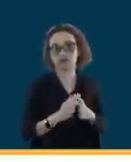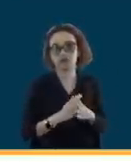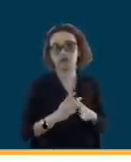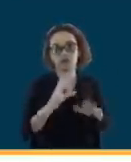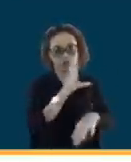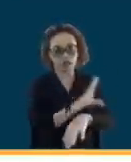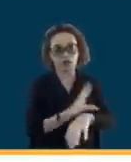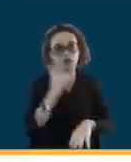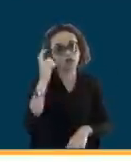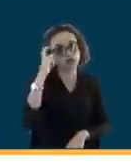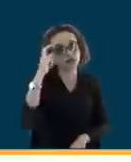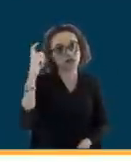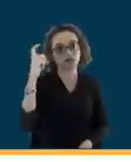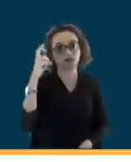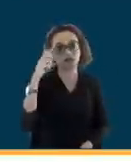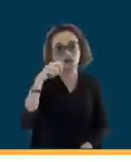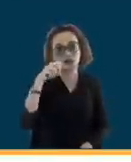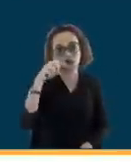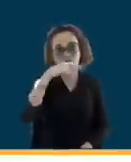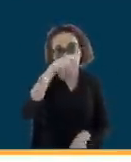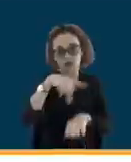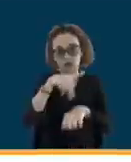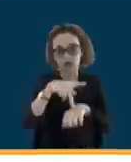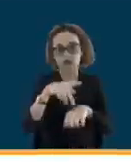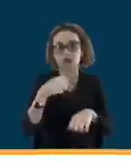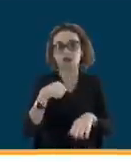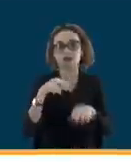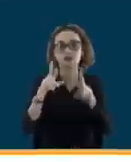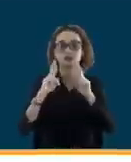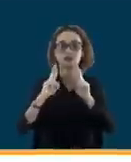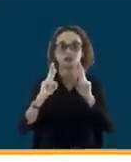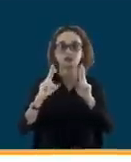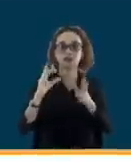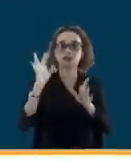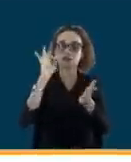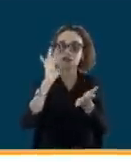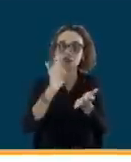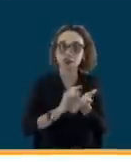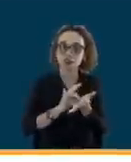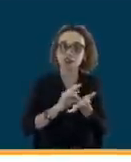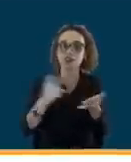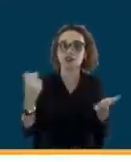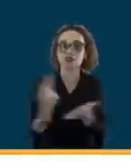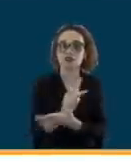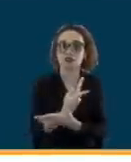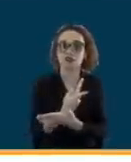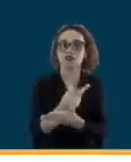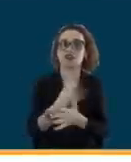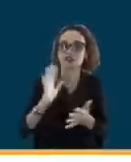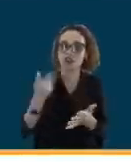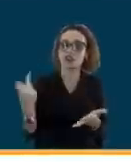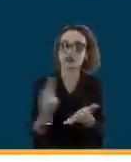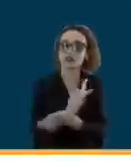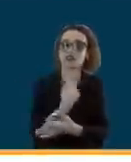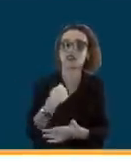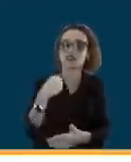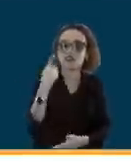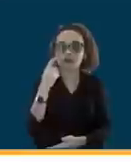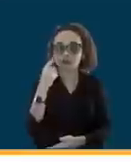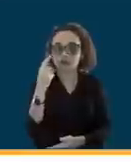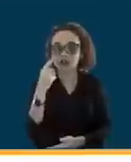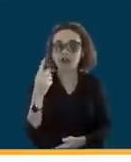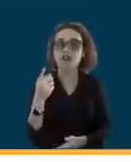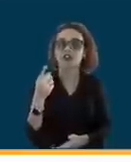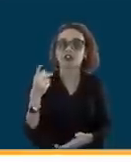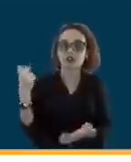cultura nesse país. E eu espero sinceramente que isso aconteça. Aliás, já está acontecendo, eu tenho visto isso acontecer,